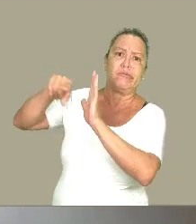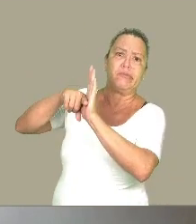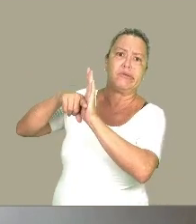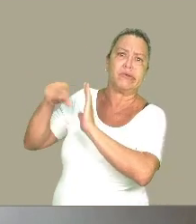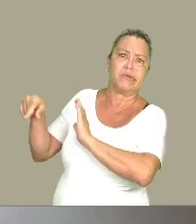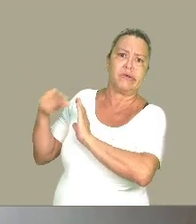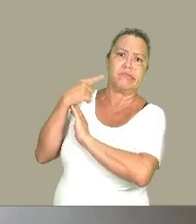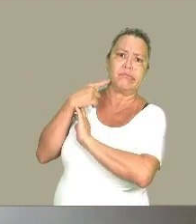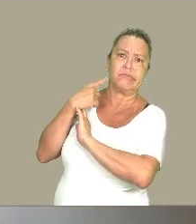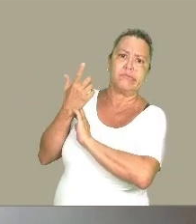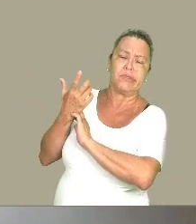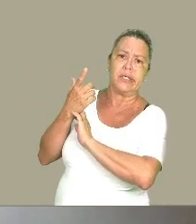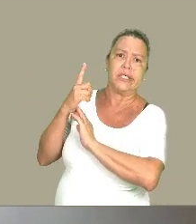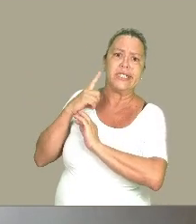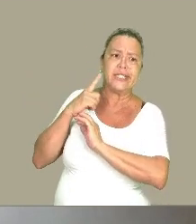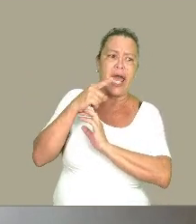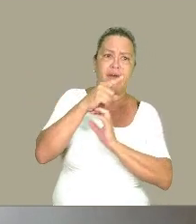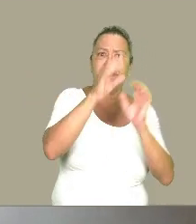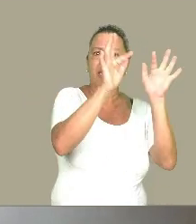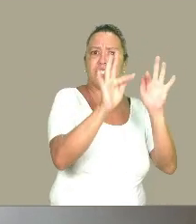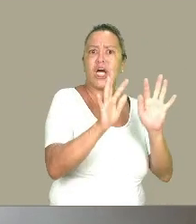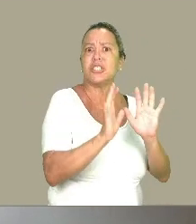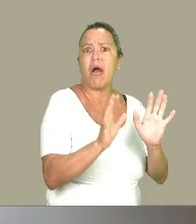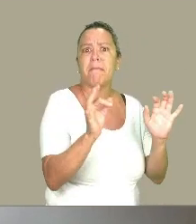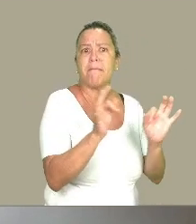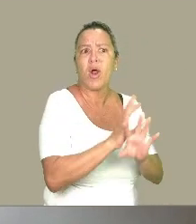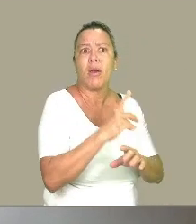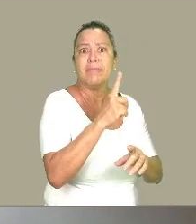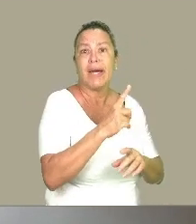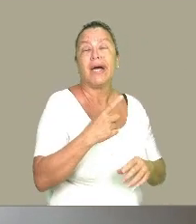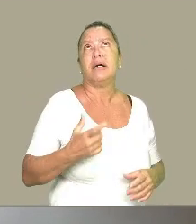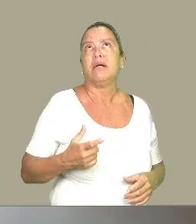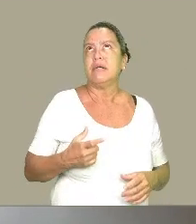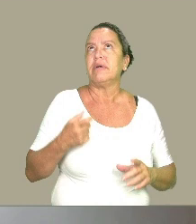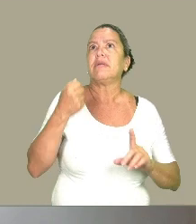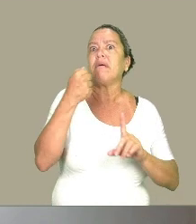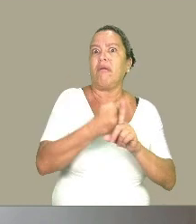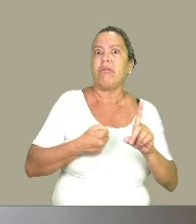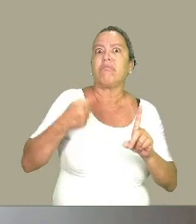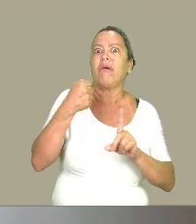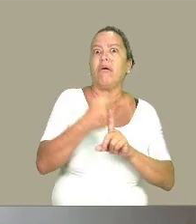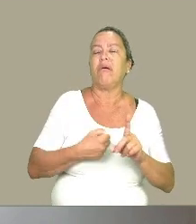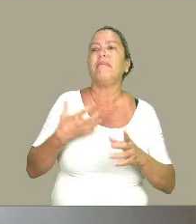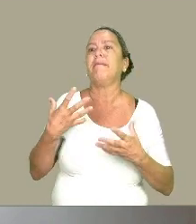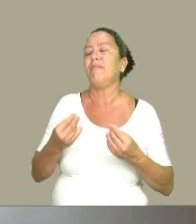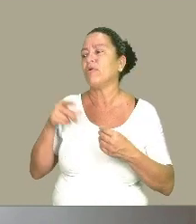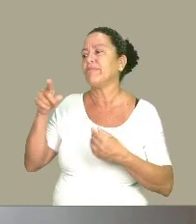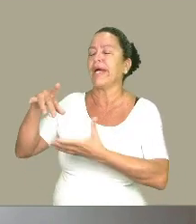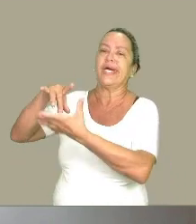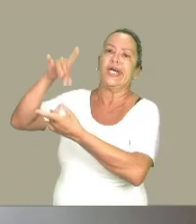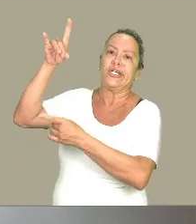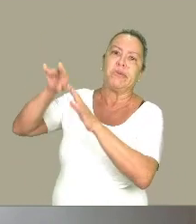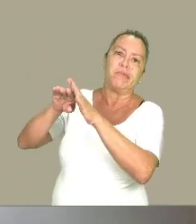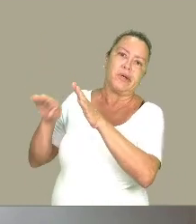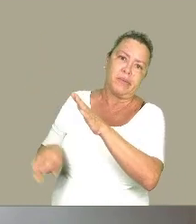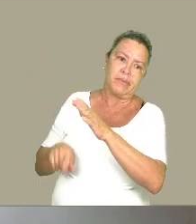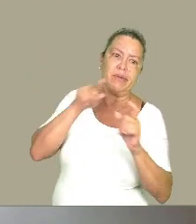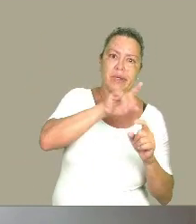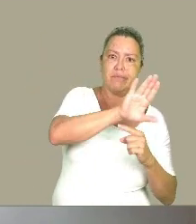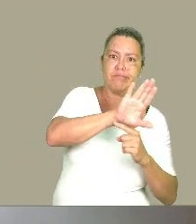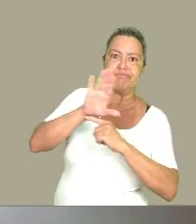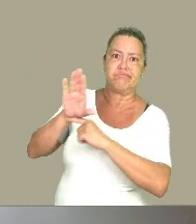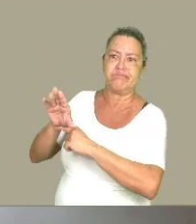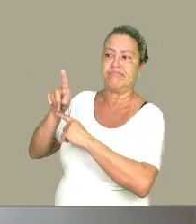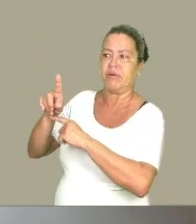uma certa felicidade, vai ter que batalhar bastante para que aquele espírito mais inferiorizado